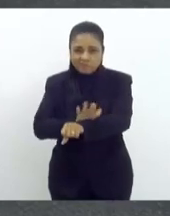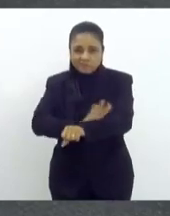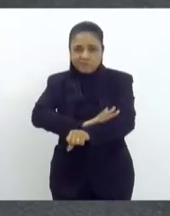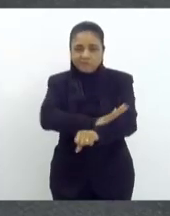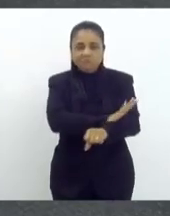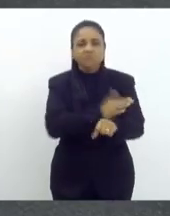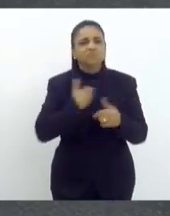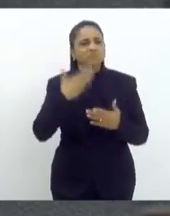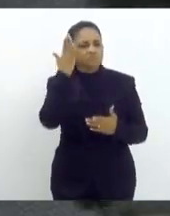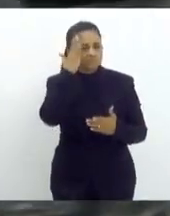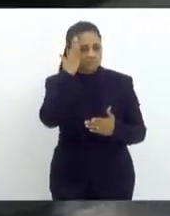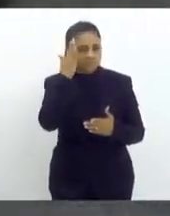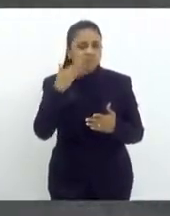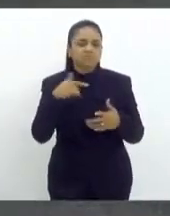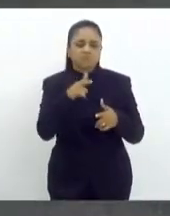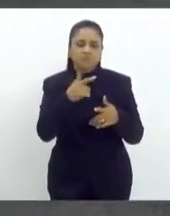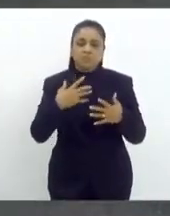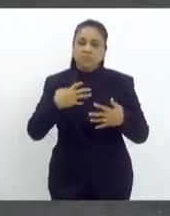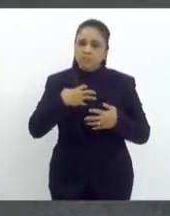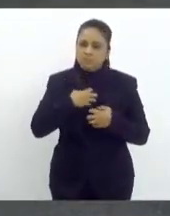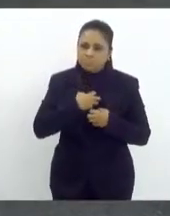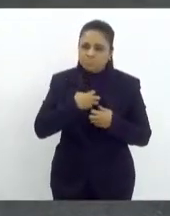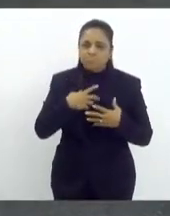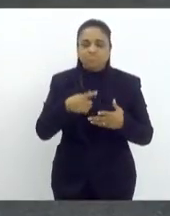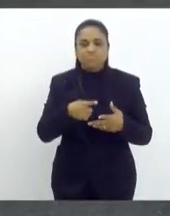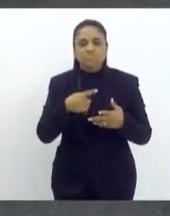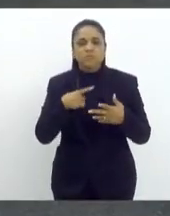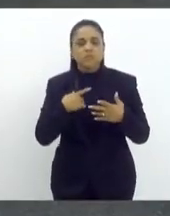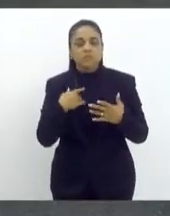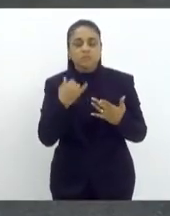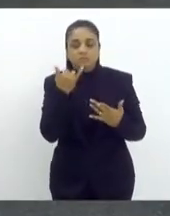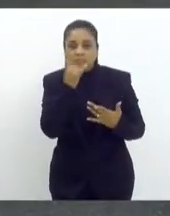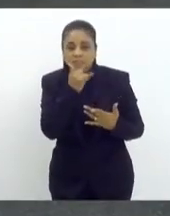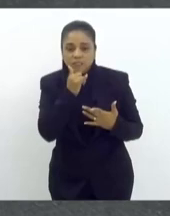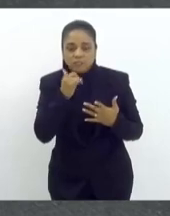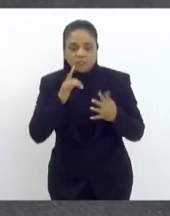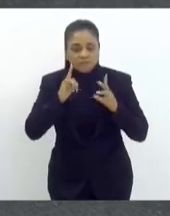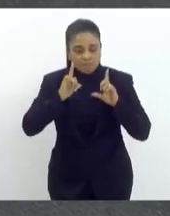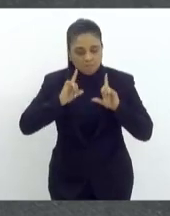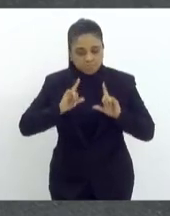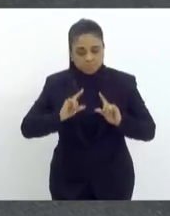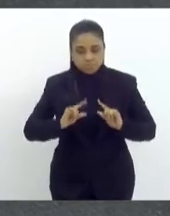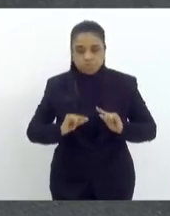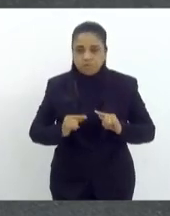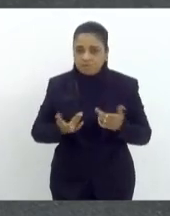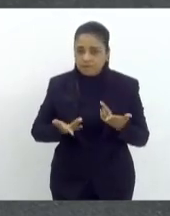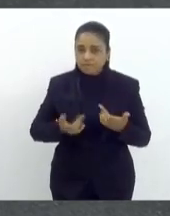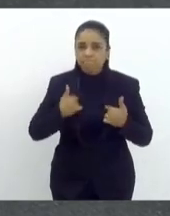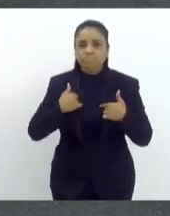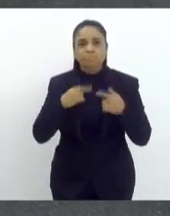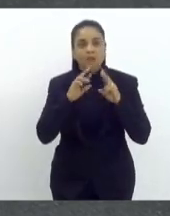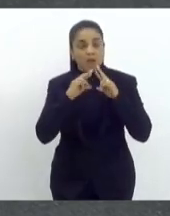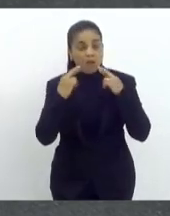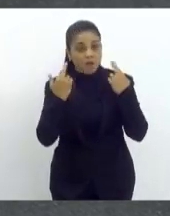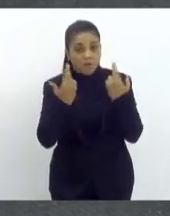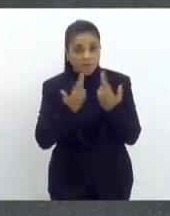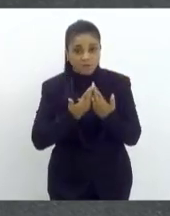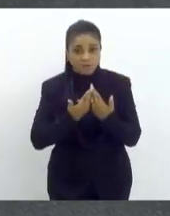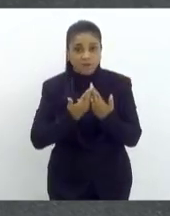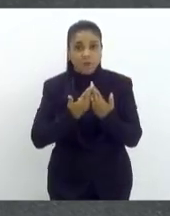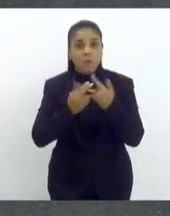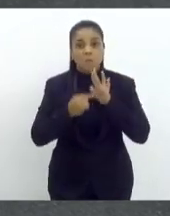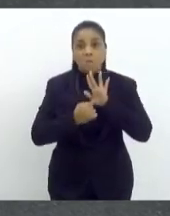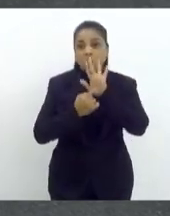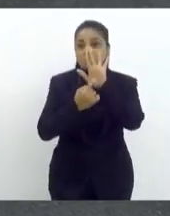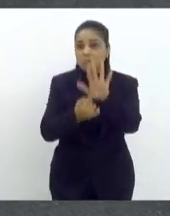o quanto você ficou abalada o quanto que a gente consome de energia Nossa em relação a isso então dizer que na reunião né foi foi